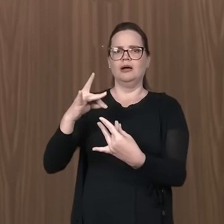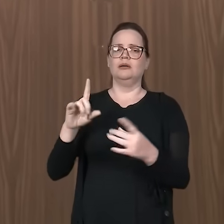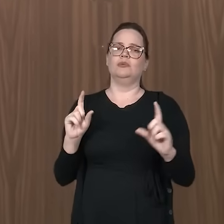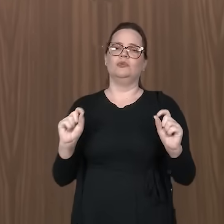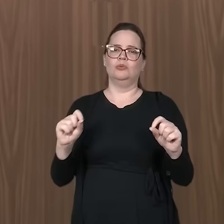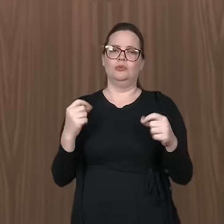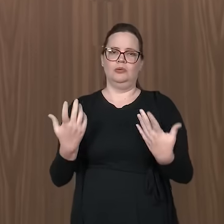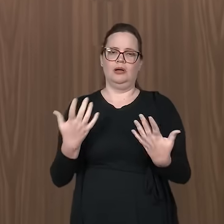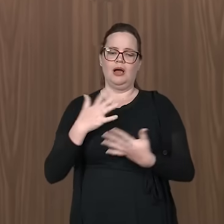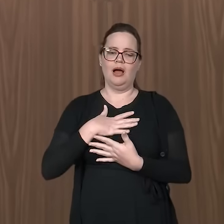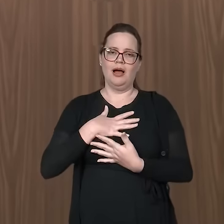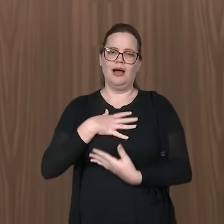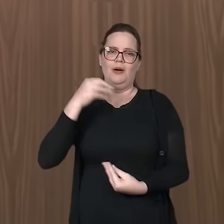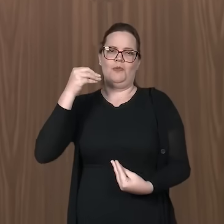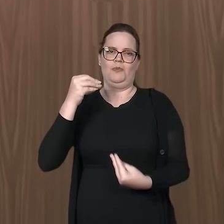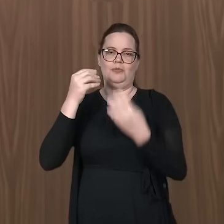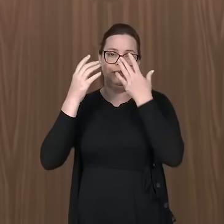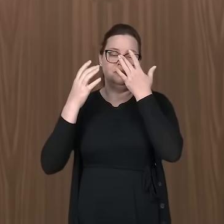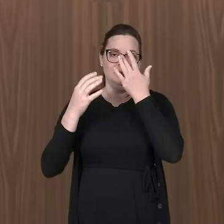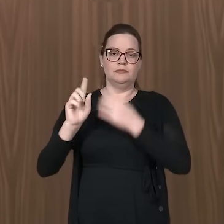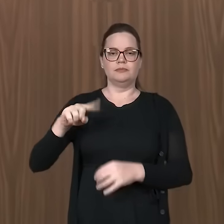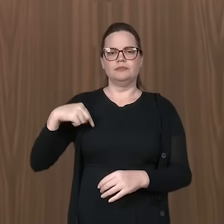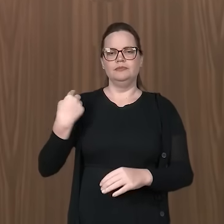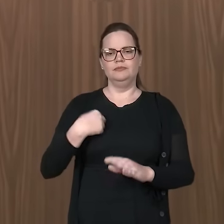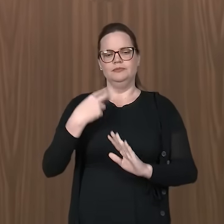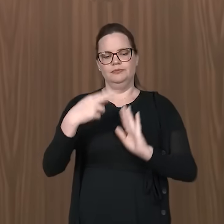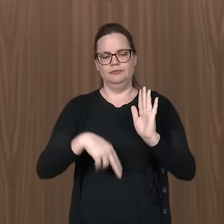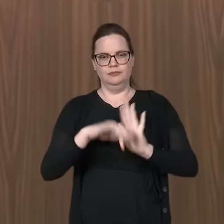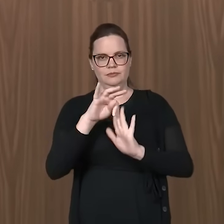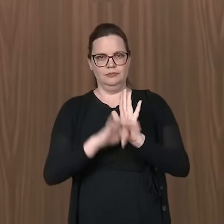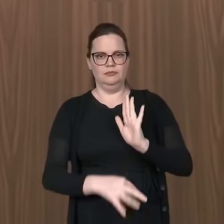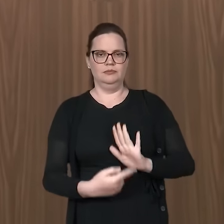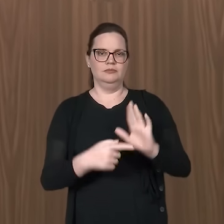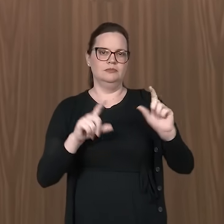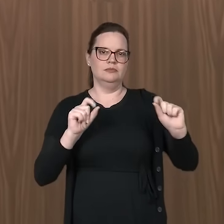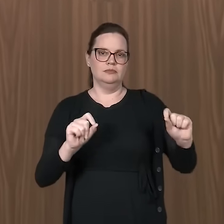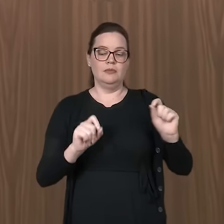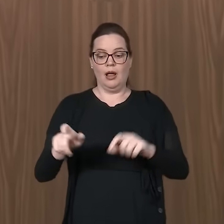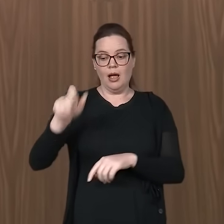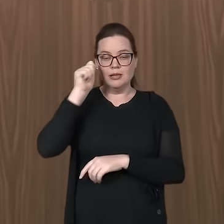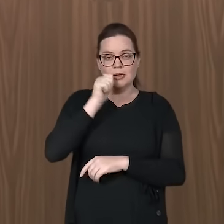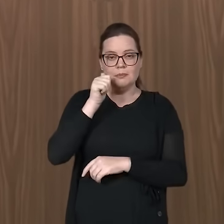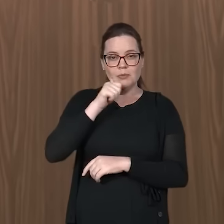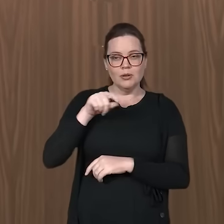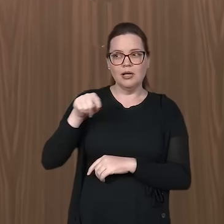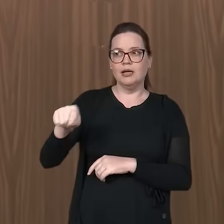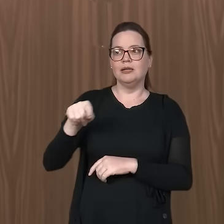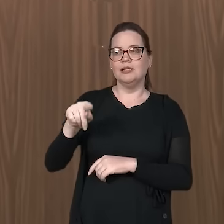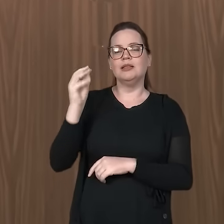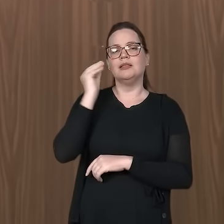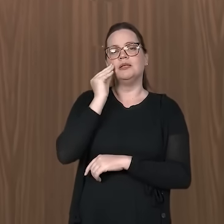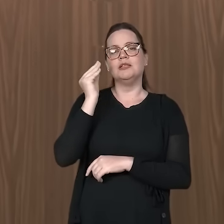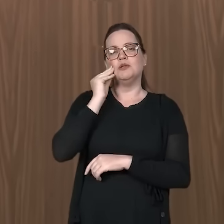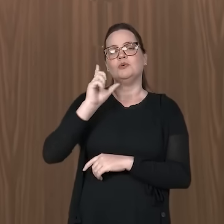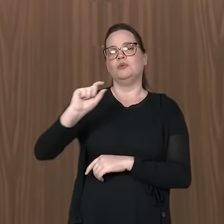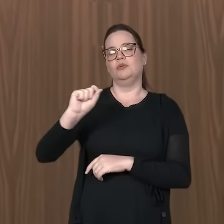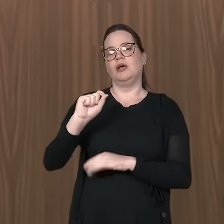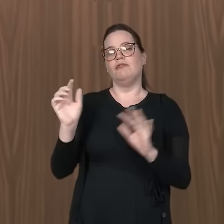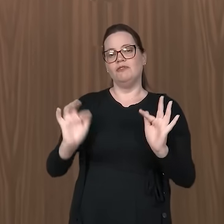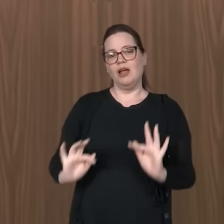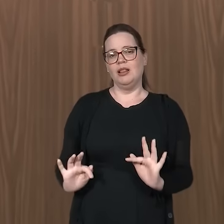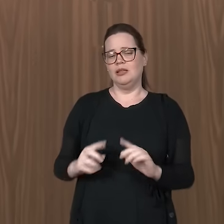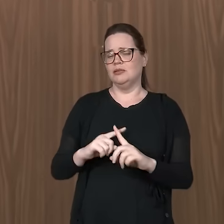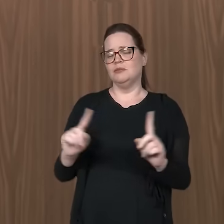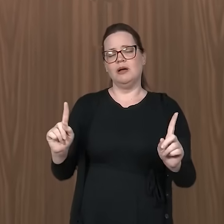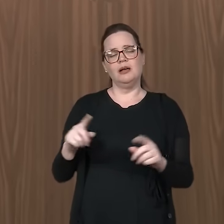da alma. Quando nós lemos o texto, nós vemos que esta mulher, ela tentou muitas vezes ser